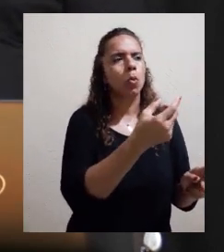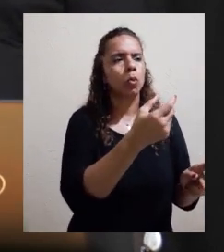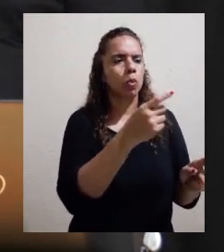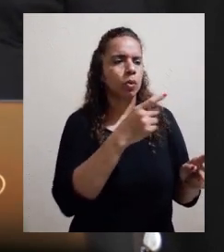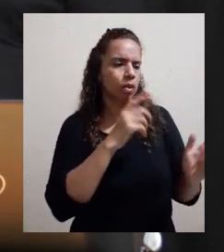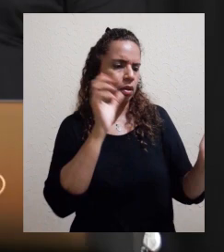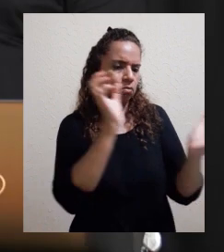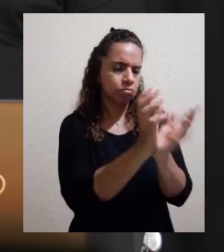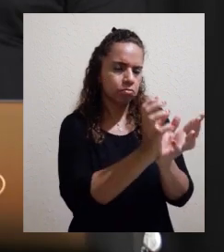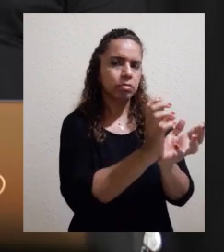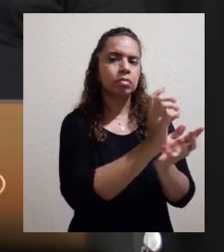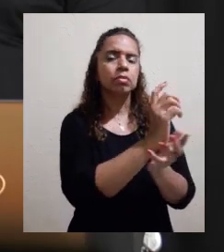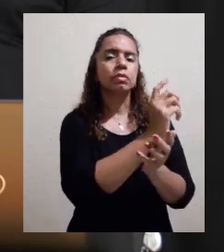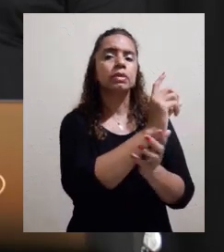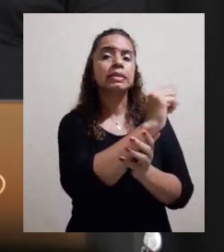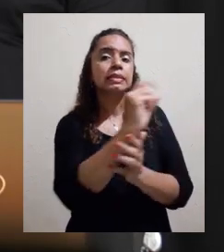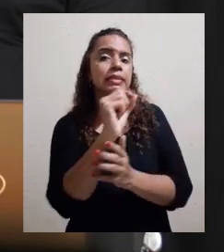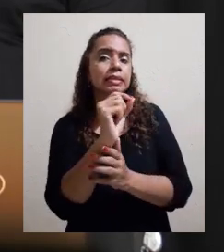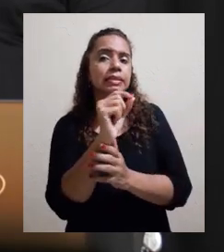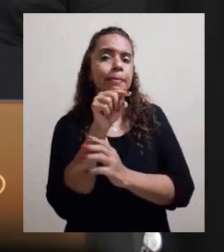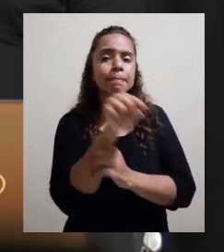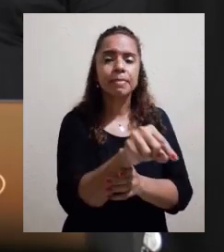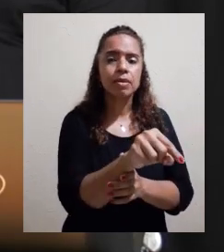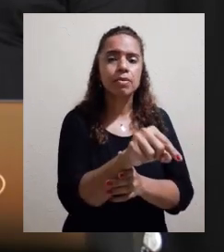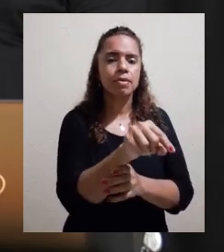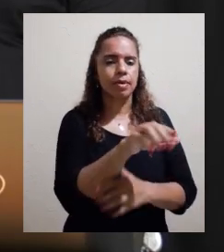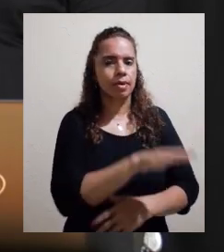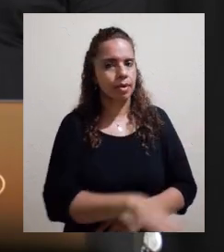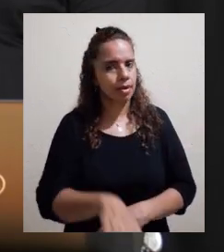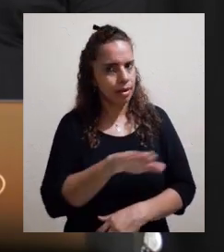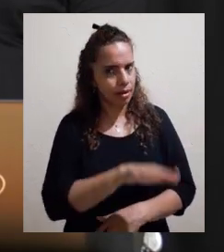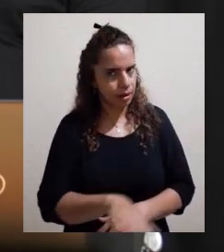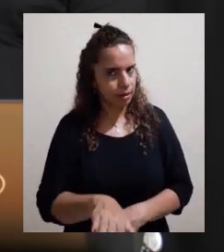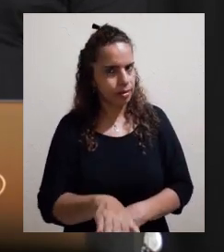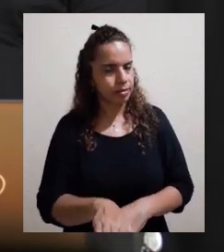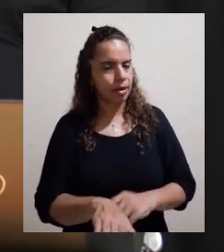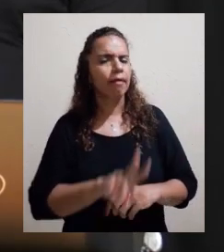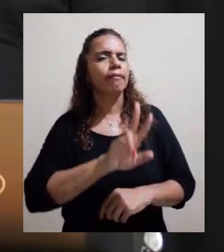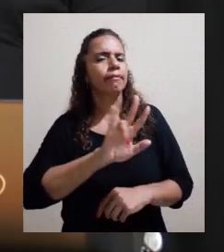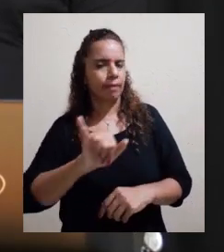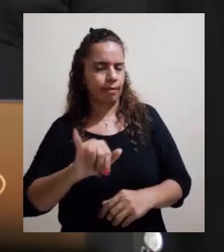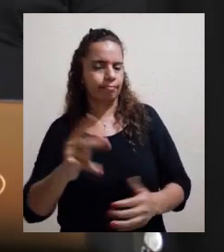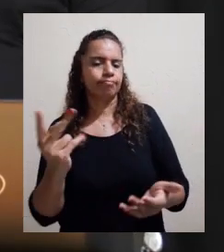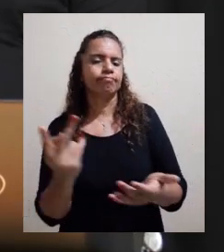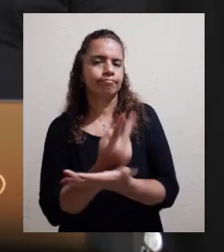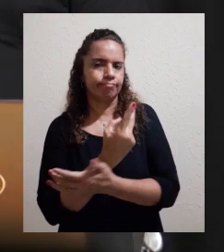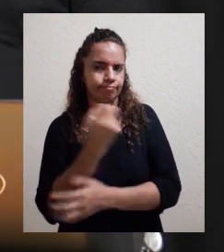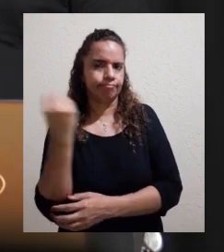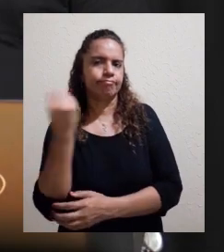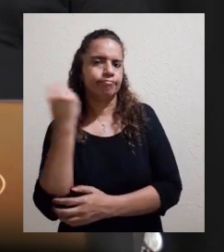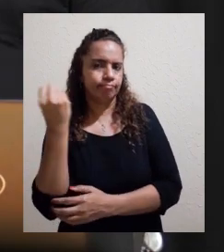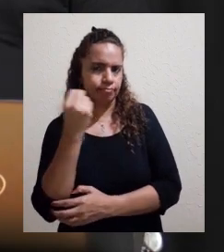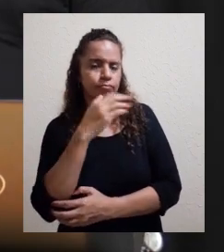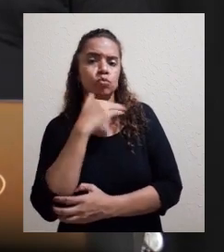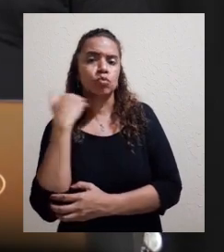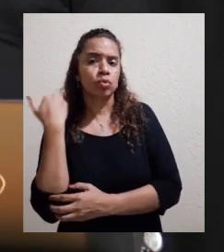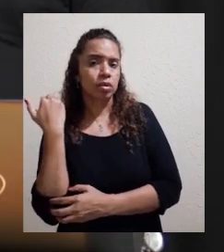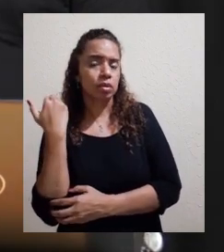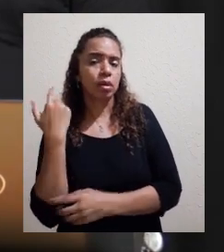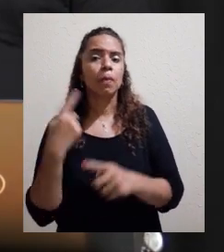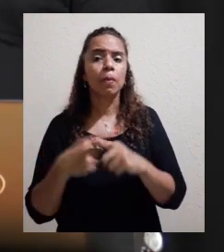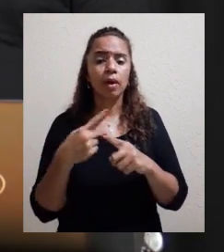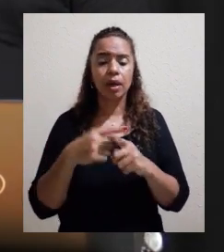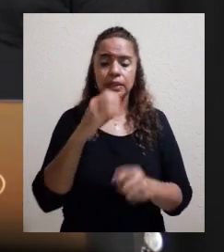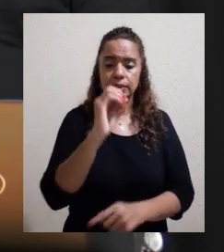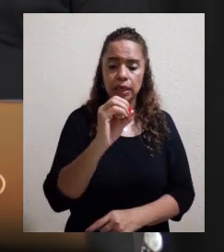100 mil crianças, né? Você vai ver, no final das contas, algumas crianças tendo doença grave ir morrendo,